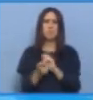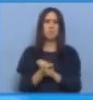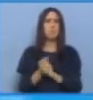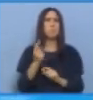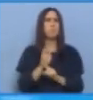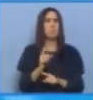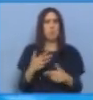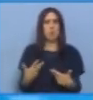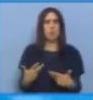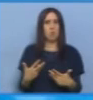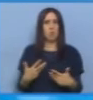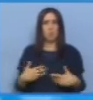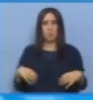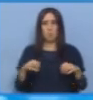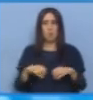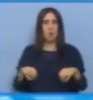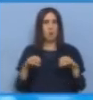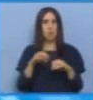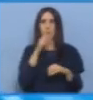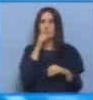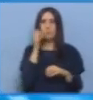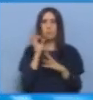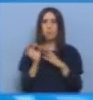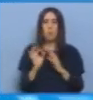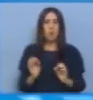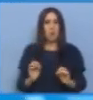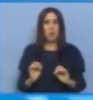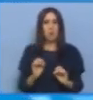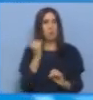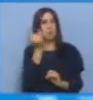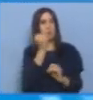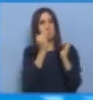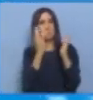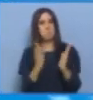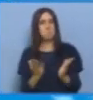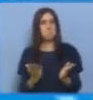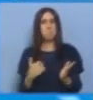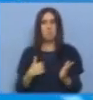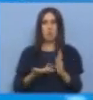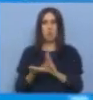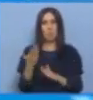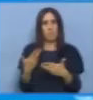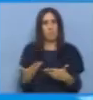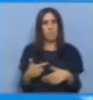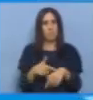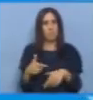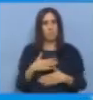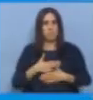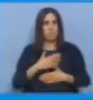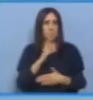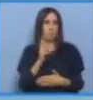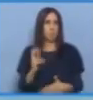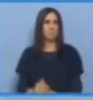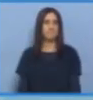que não? Agora que não tenho nenhum compromisso específico com uma entidade empregadora, vou agora aproveitar este tempo para dar a missão.